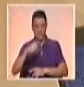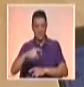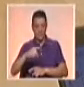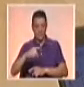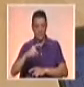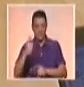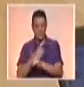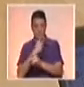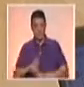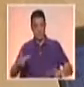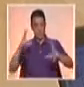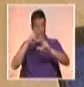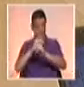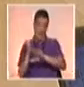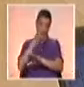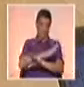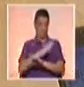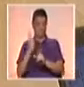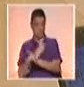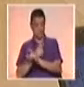de uma novidade na altura.